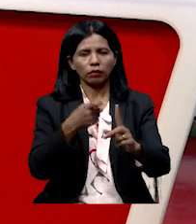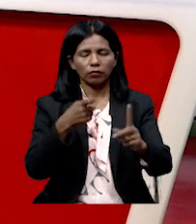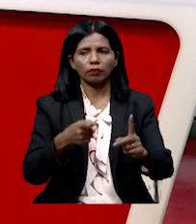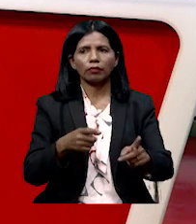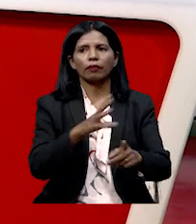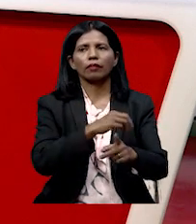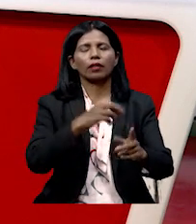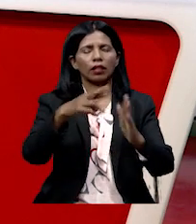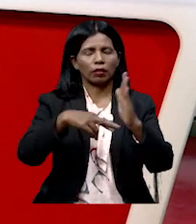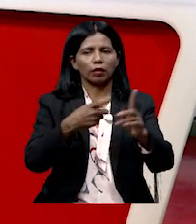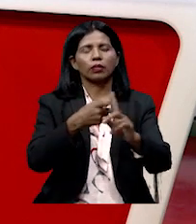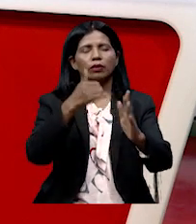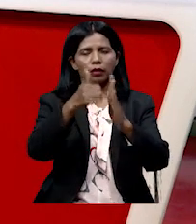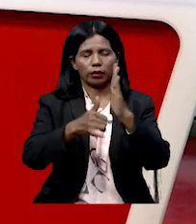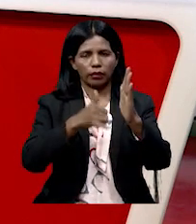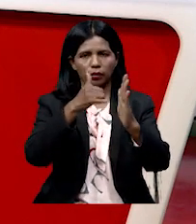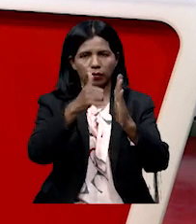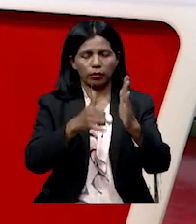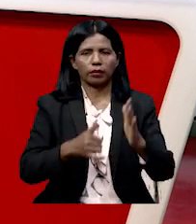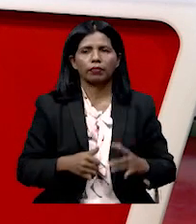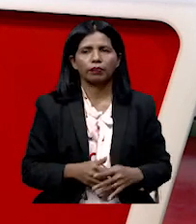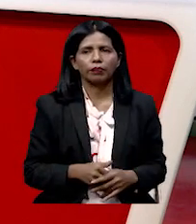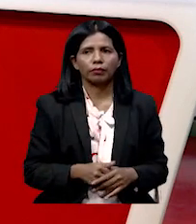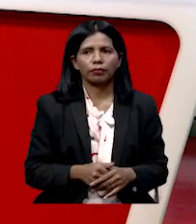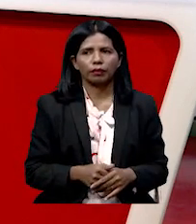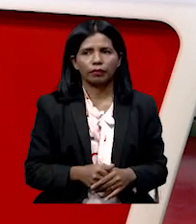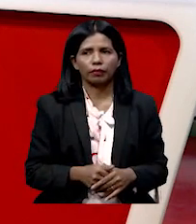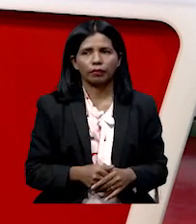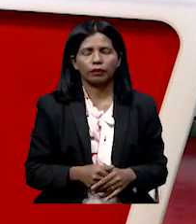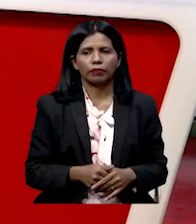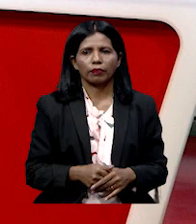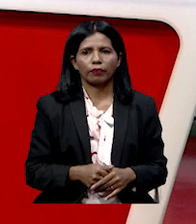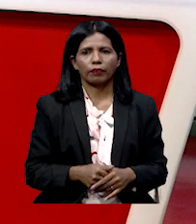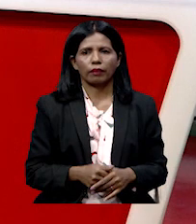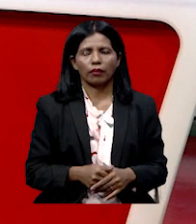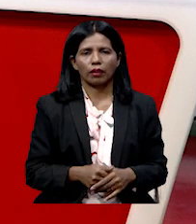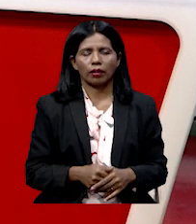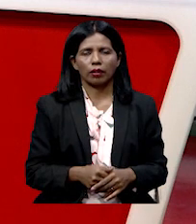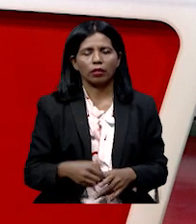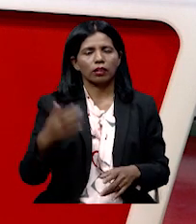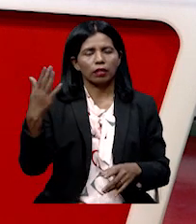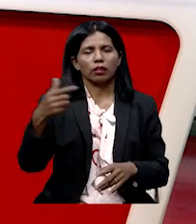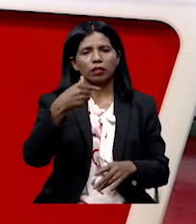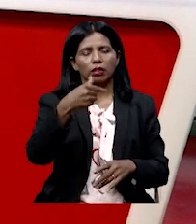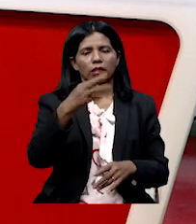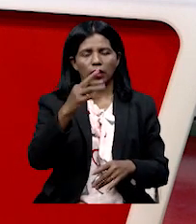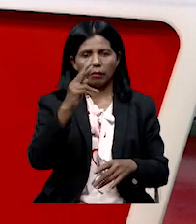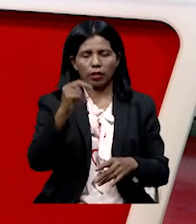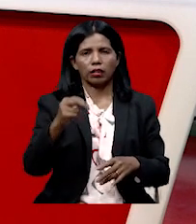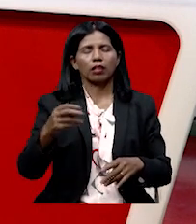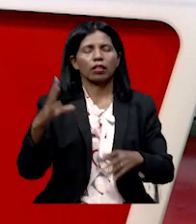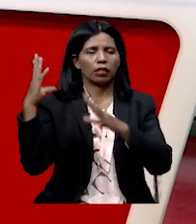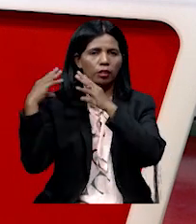parte regulamento do YouTube nia loskare. Ne padrão ida. Okay. Rigoroso. Iha GMN nia experiência rasik,